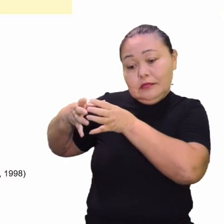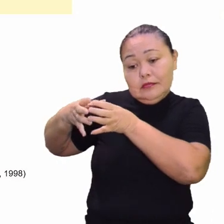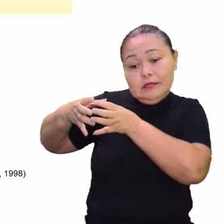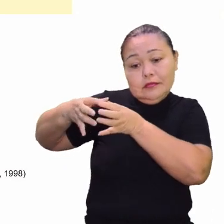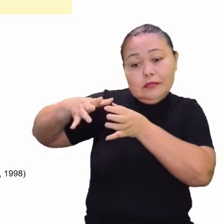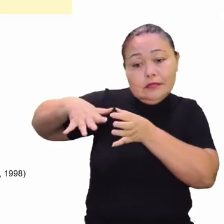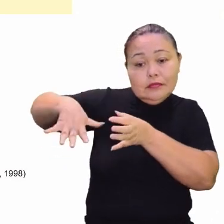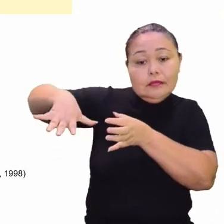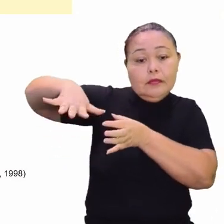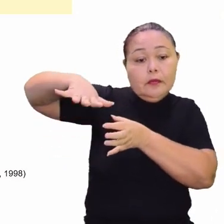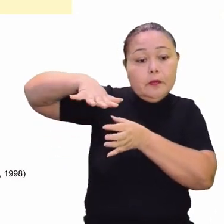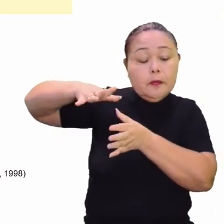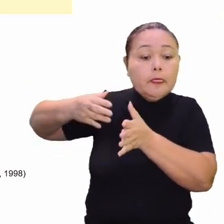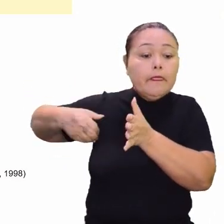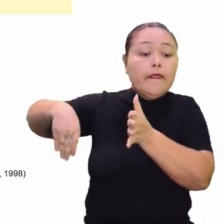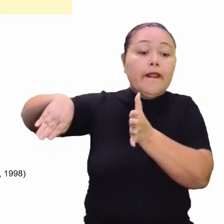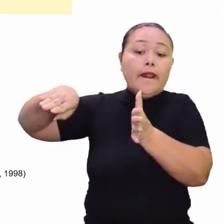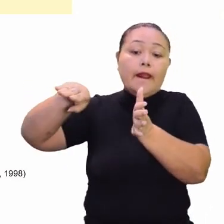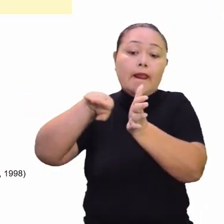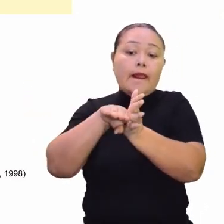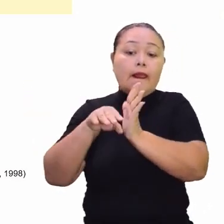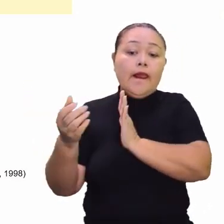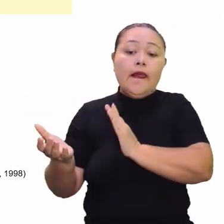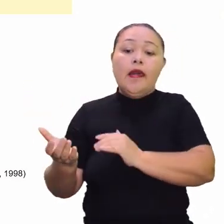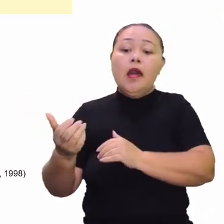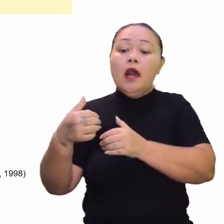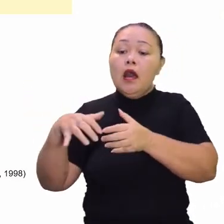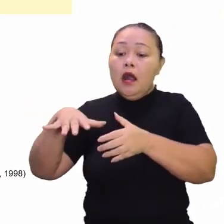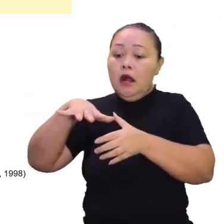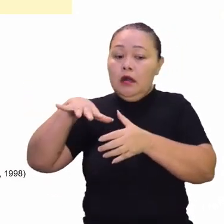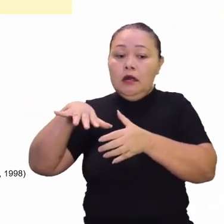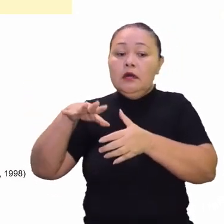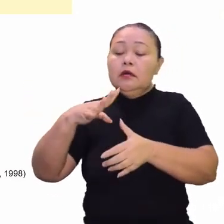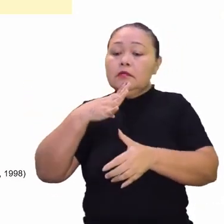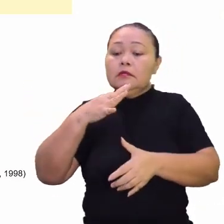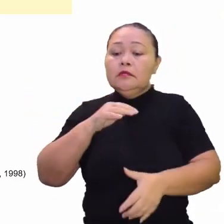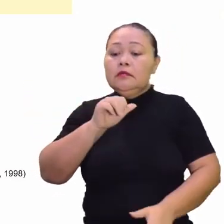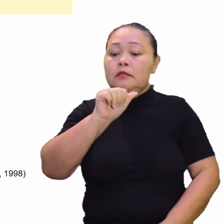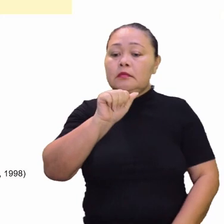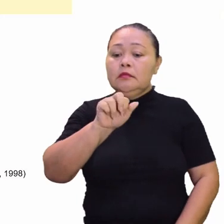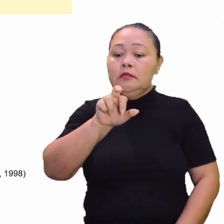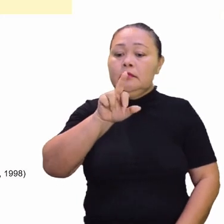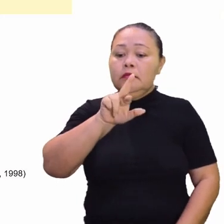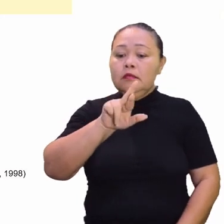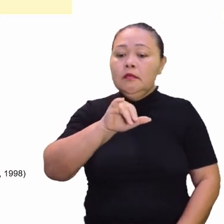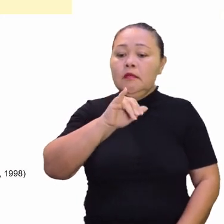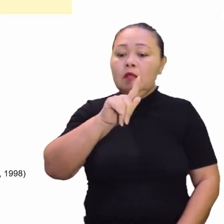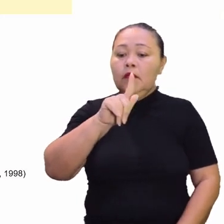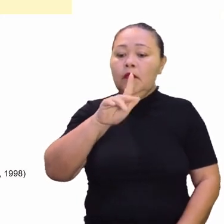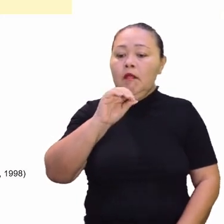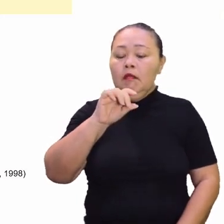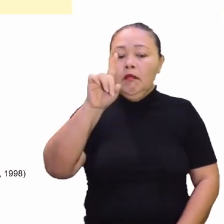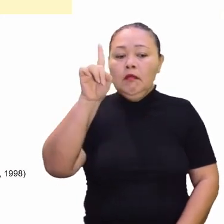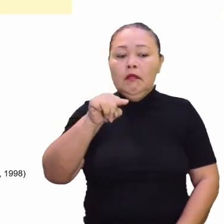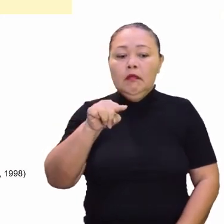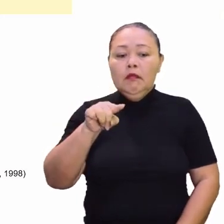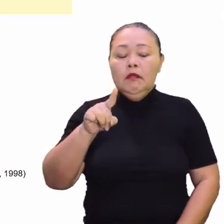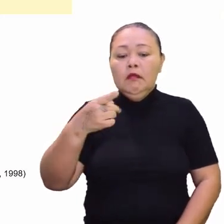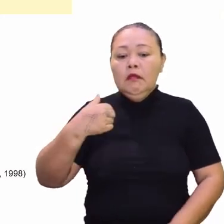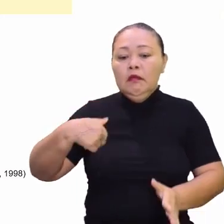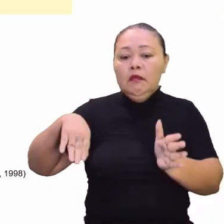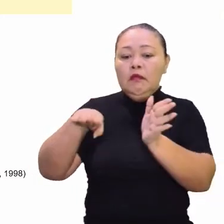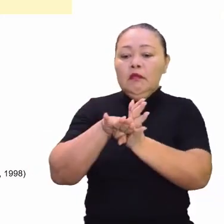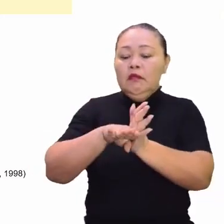nordestino. Então, olha só, a chegada de nordestinos, que era conhecido como arigóis, que vieram